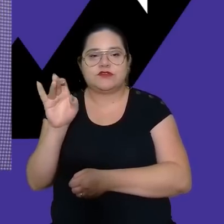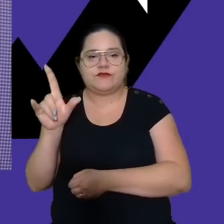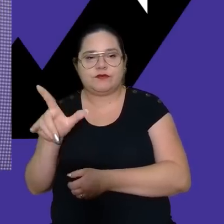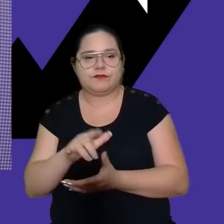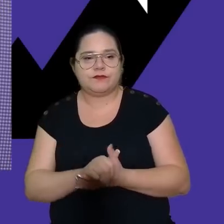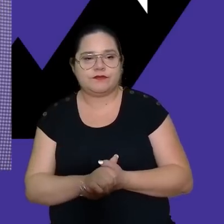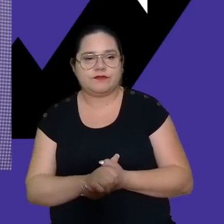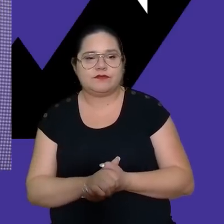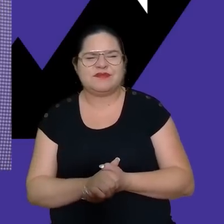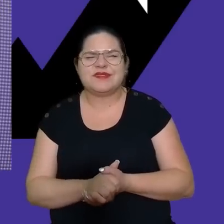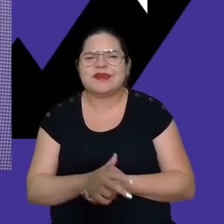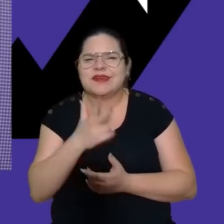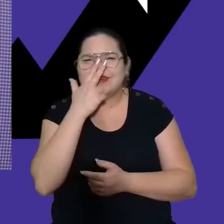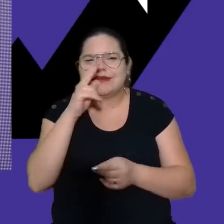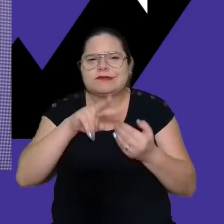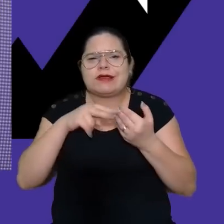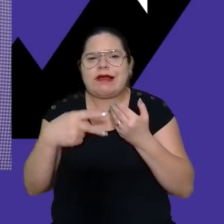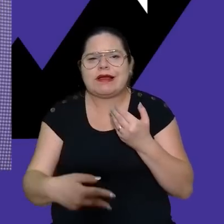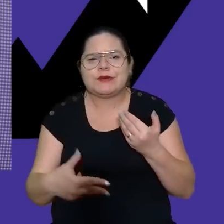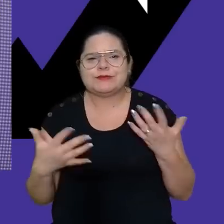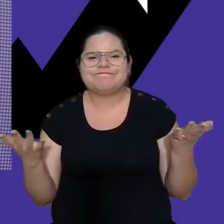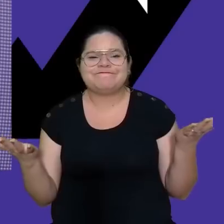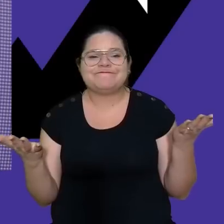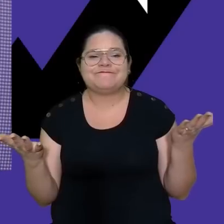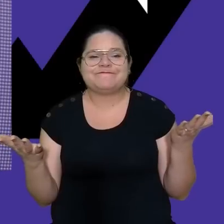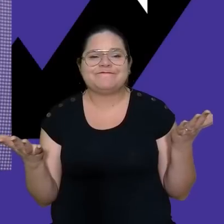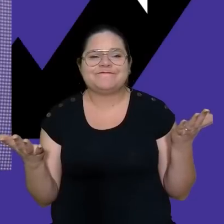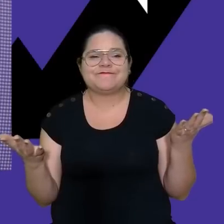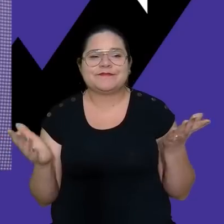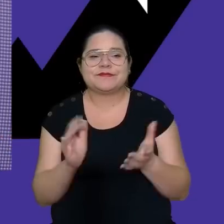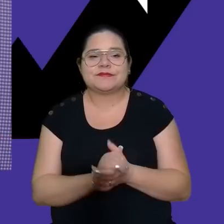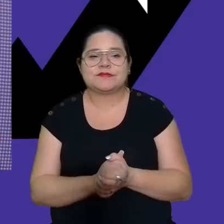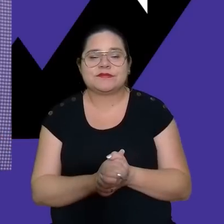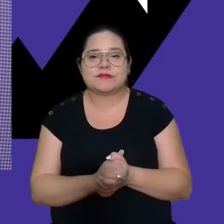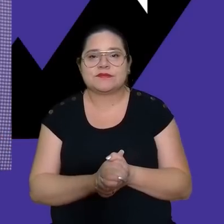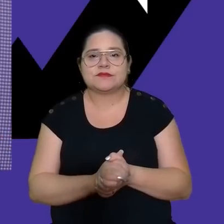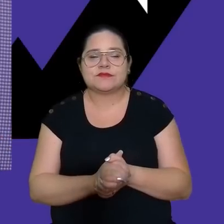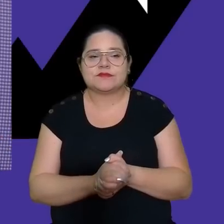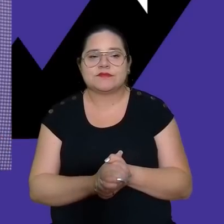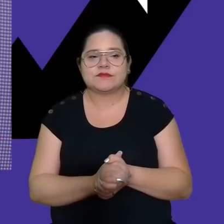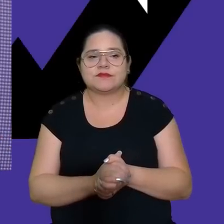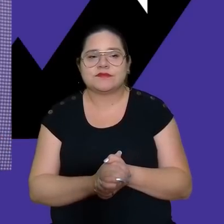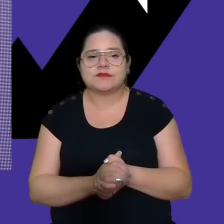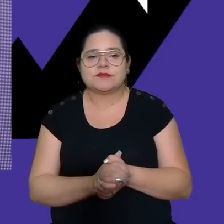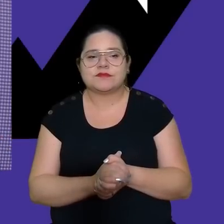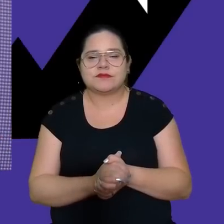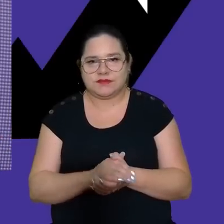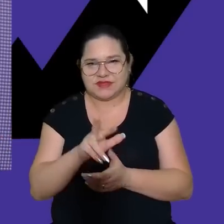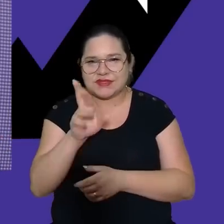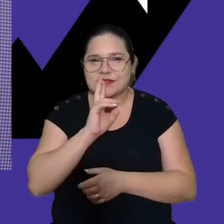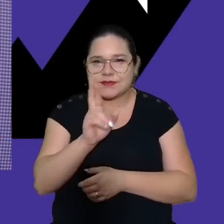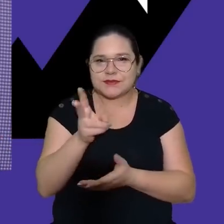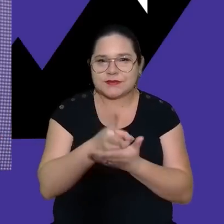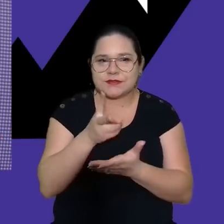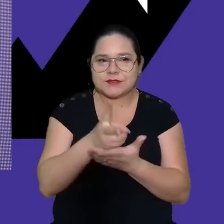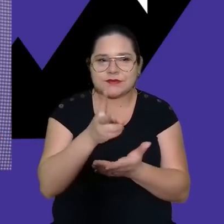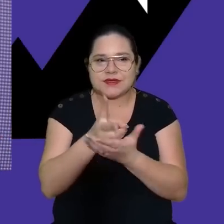Ih, acho que o Ricardo caiu. Você quer pegar... Onde vocês querem pegar daí? Aí o Ricardo